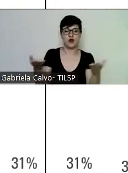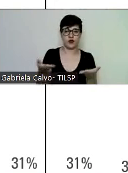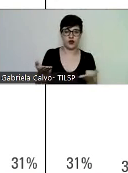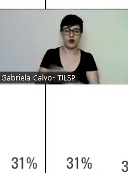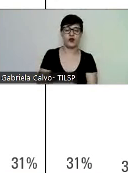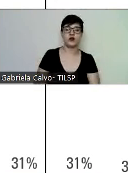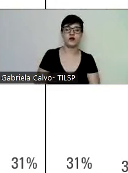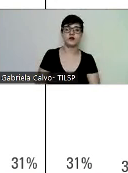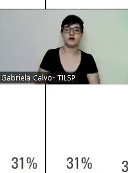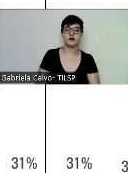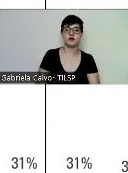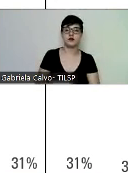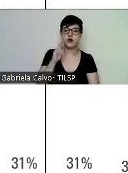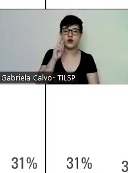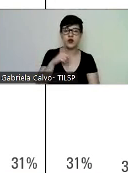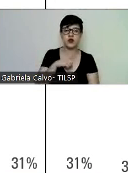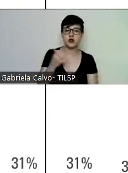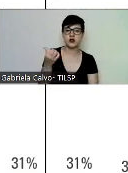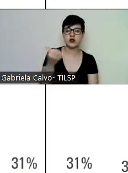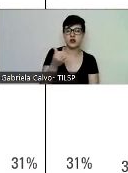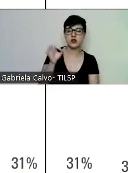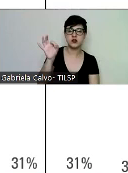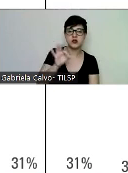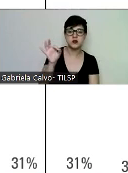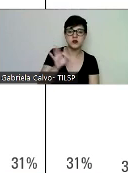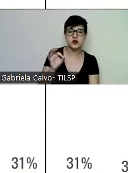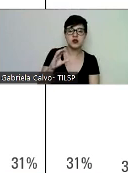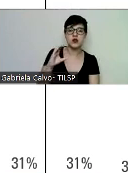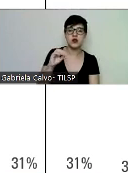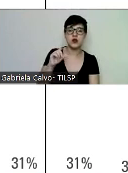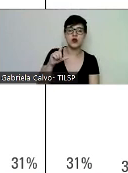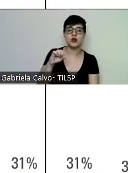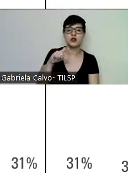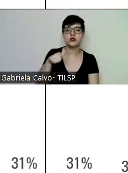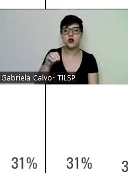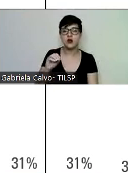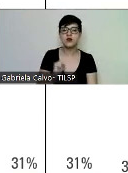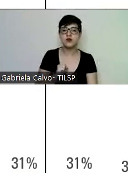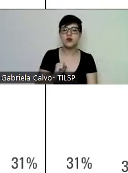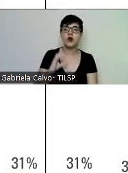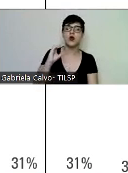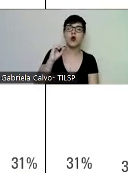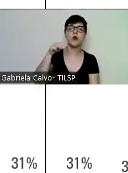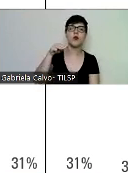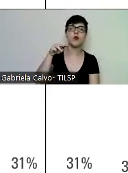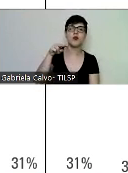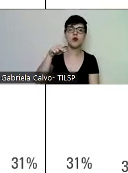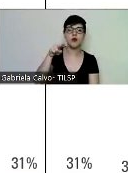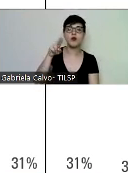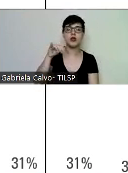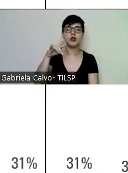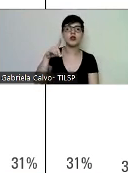inclusive com 66% coleção com 60% comunidade com 51 depois nós vamos fazer